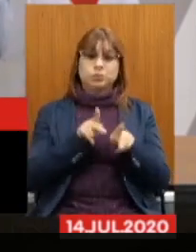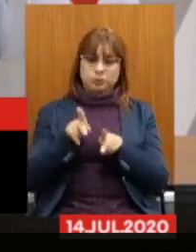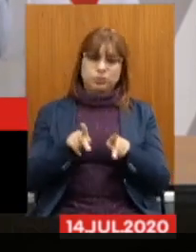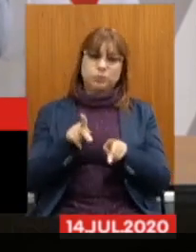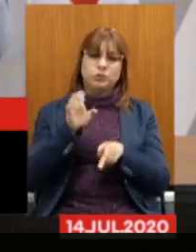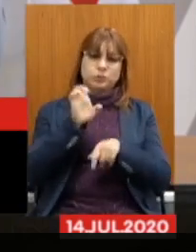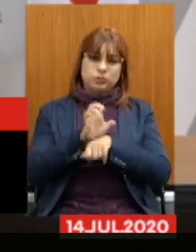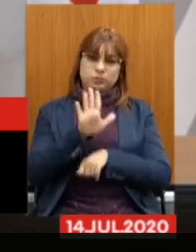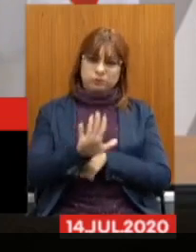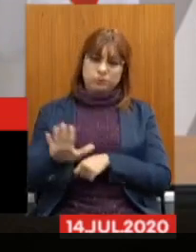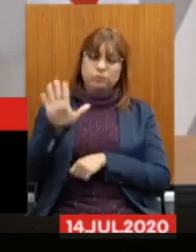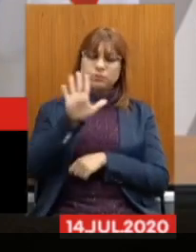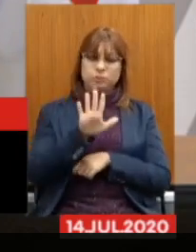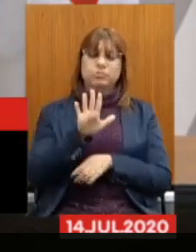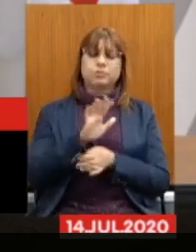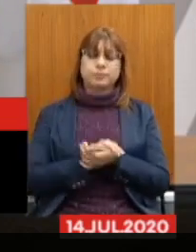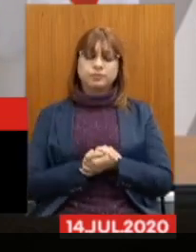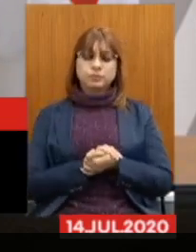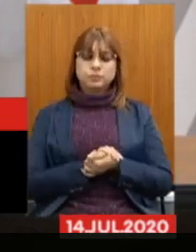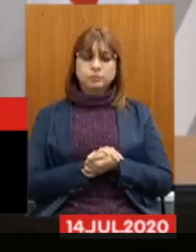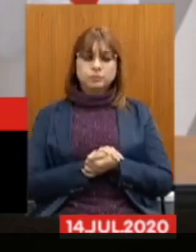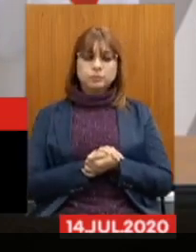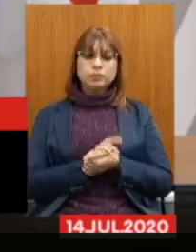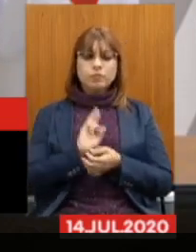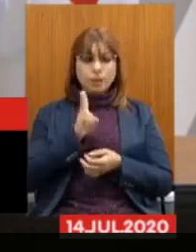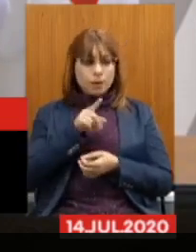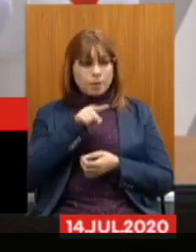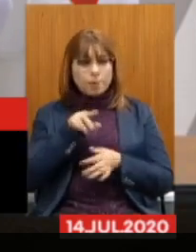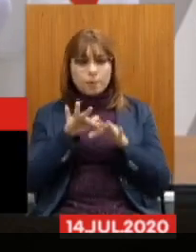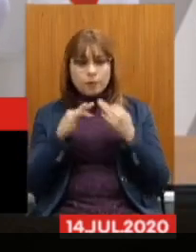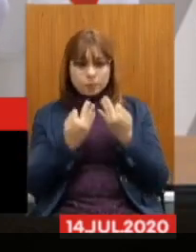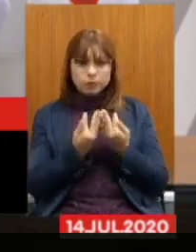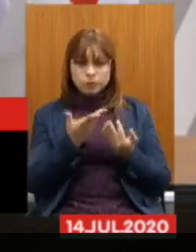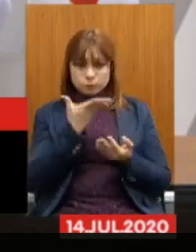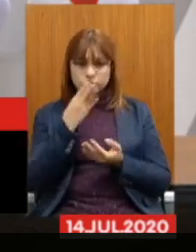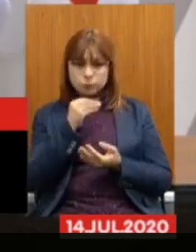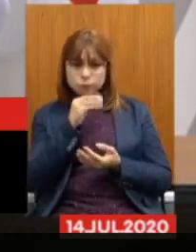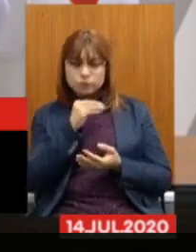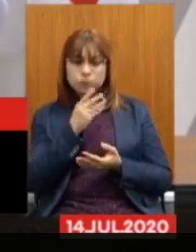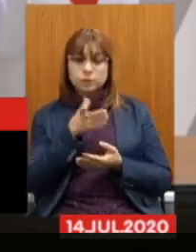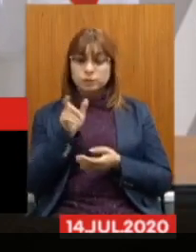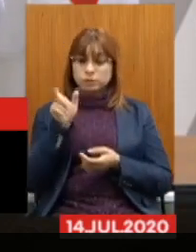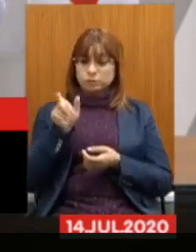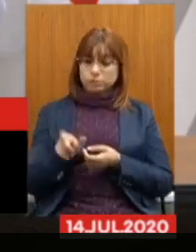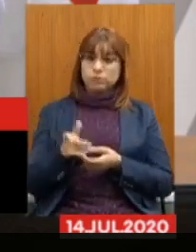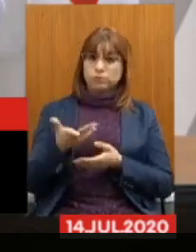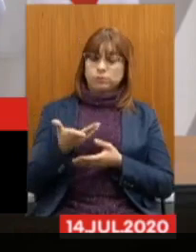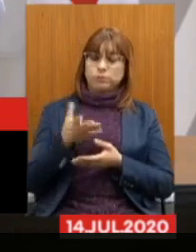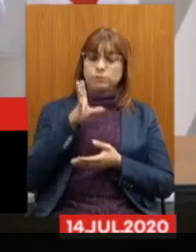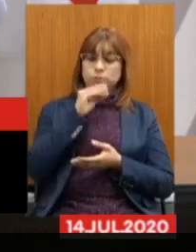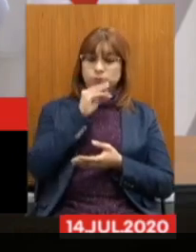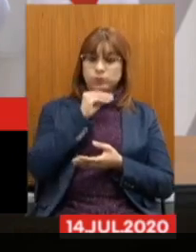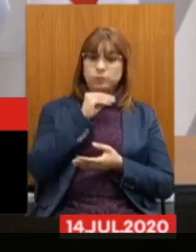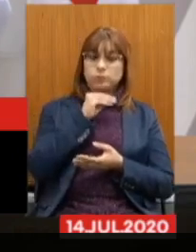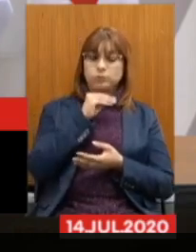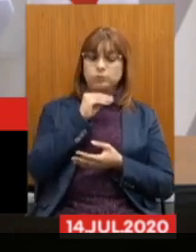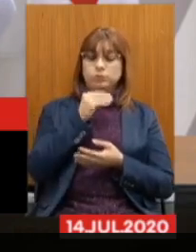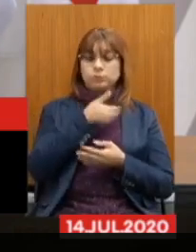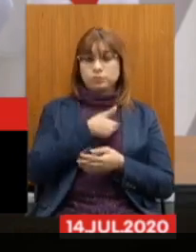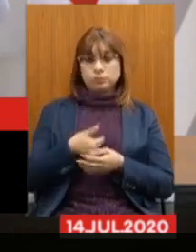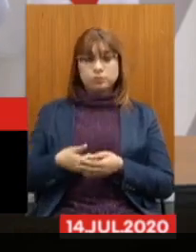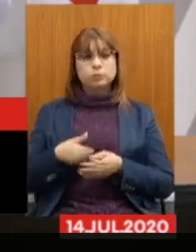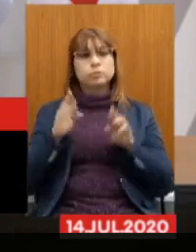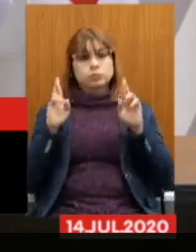Estado. Essas mesmas famílias têm seu provedor, o servidor ou servidora pública,